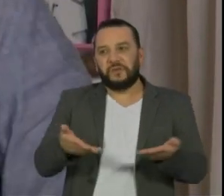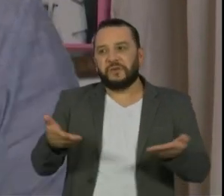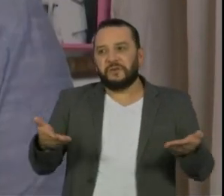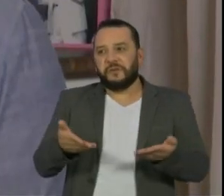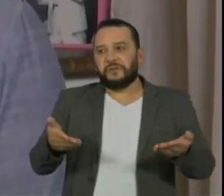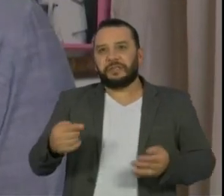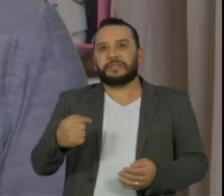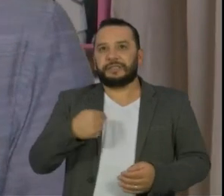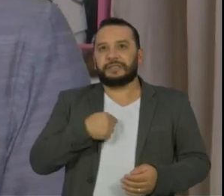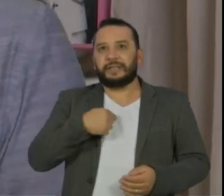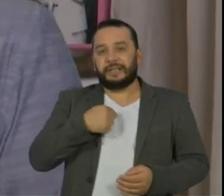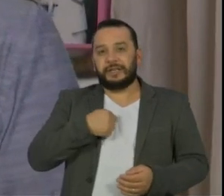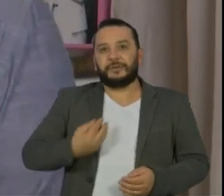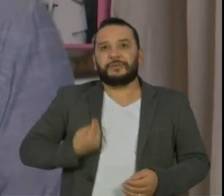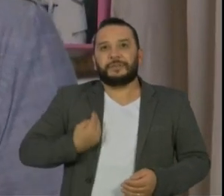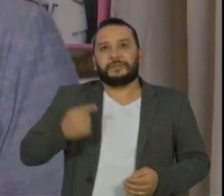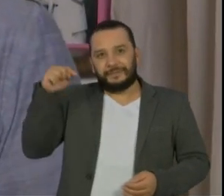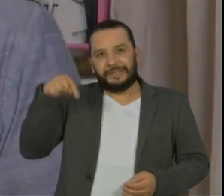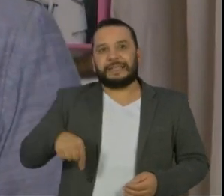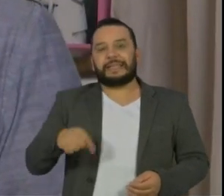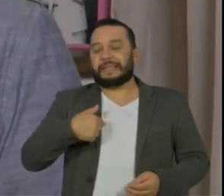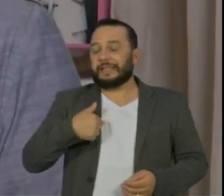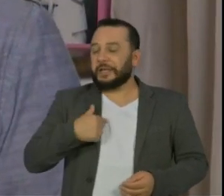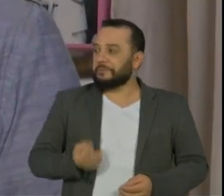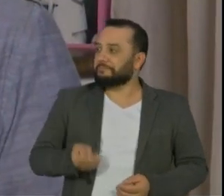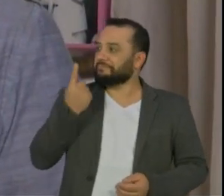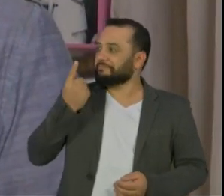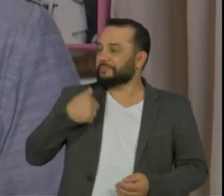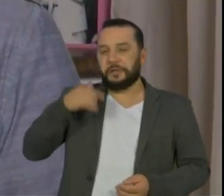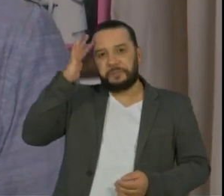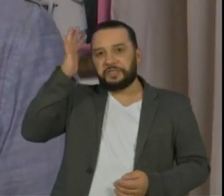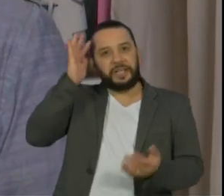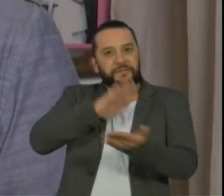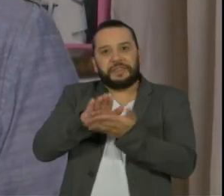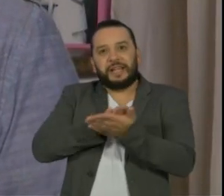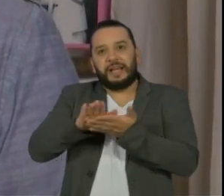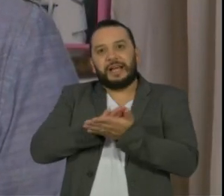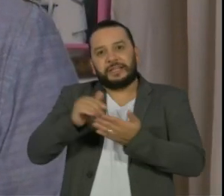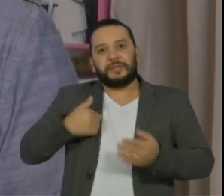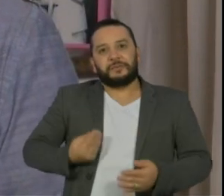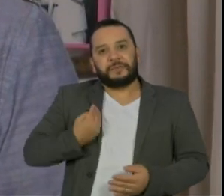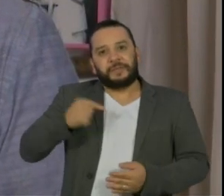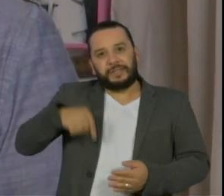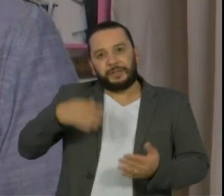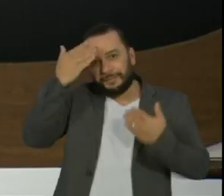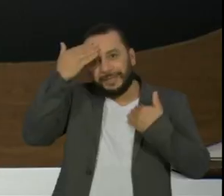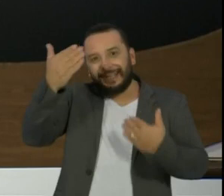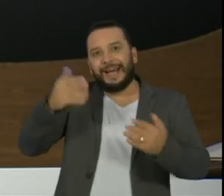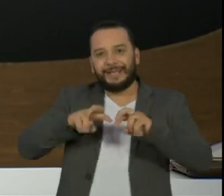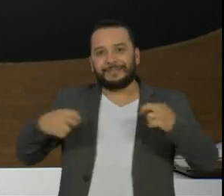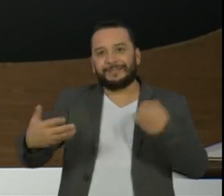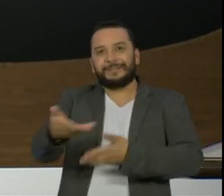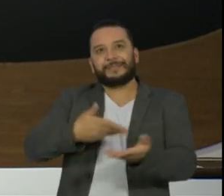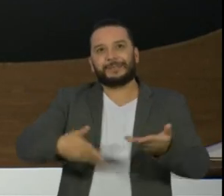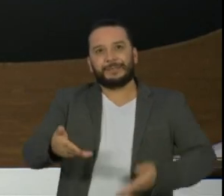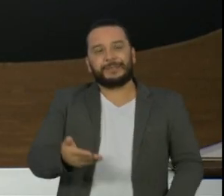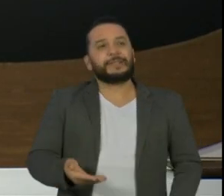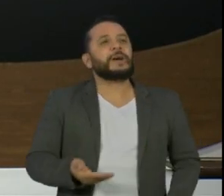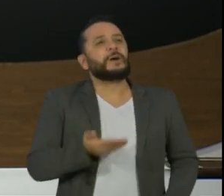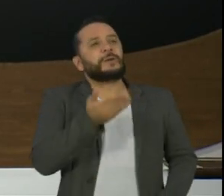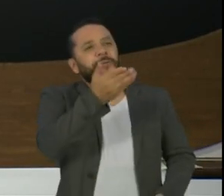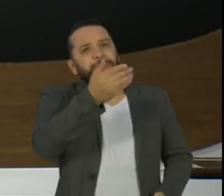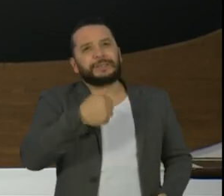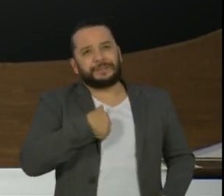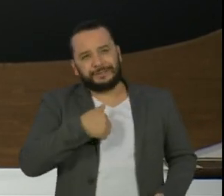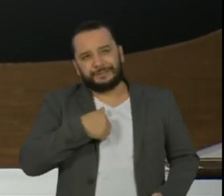aqui, é muito incrível isso, eu nunca imaginei que um dia eu ia estar aqui com vocês e obrigado pelo espaço. Dessas cenas aí, qual que te